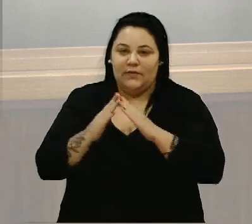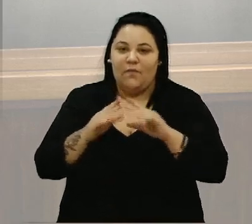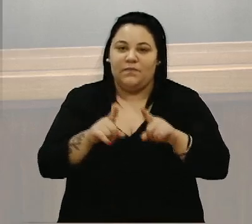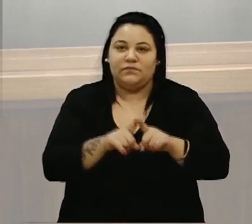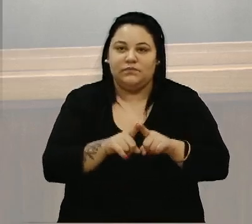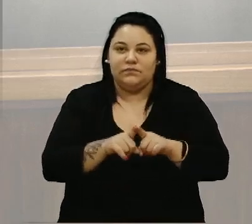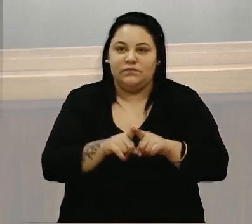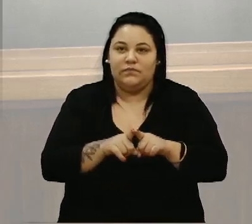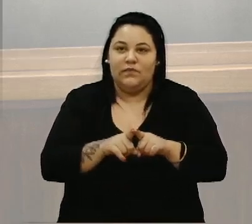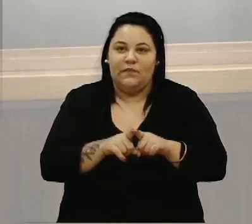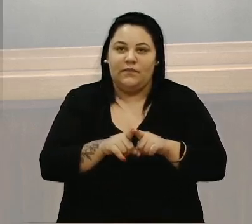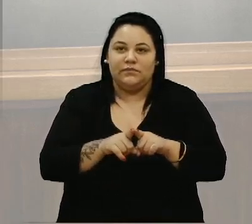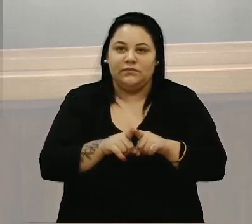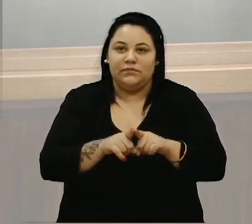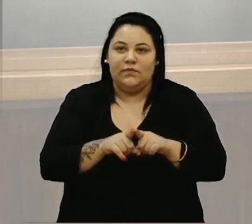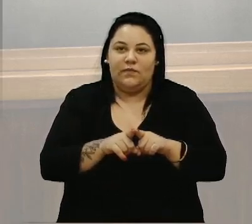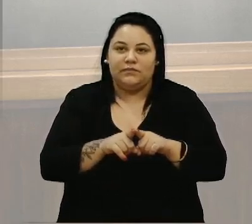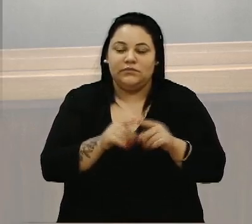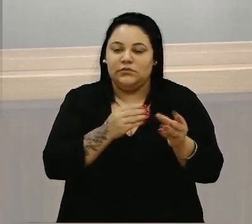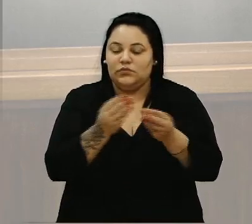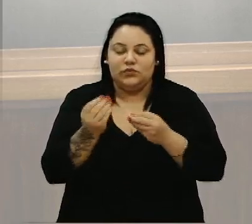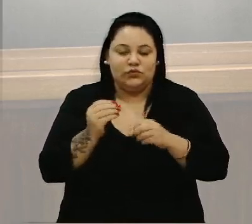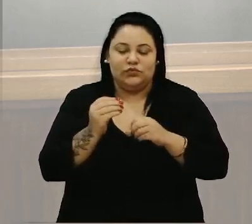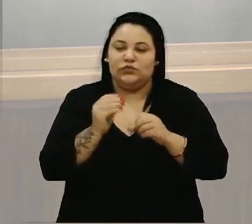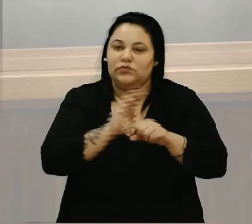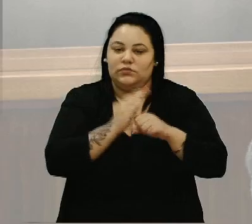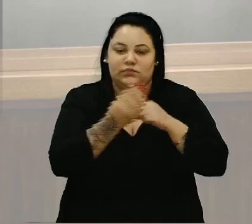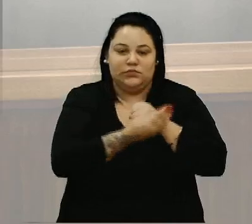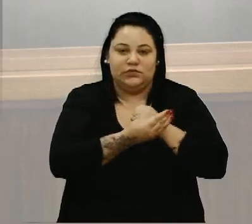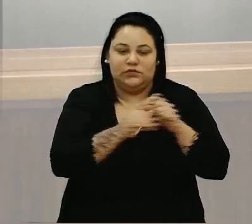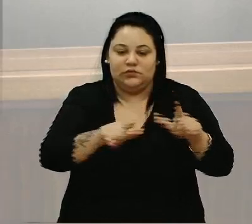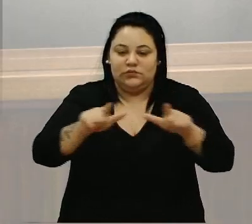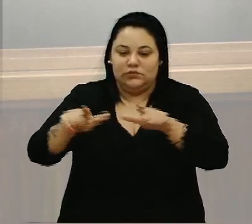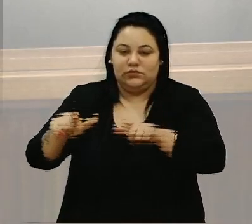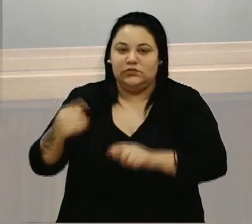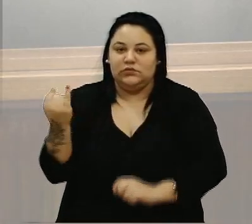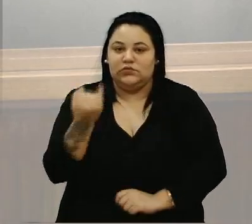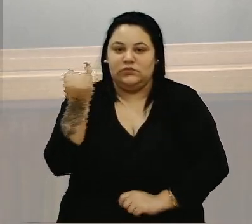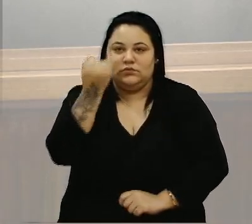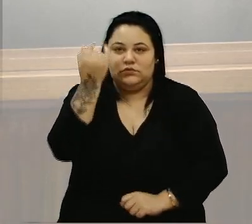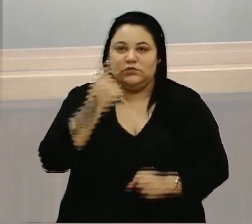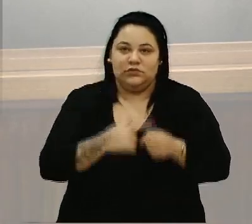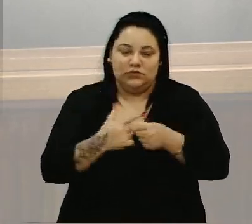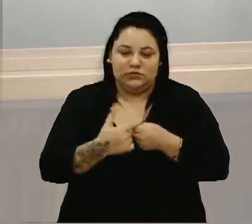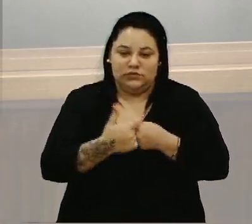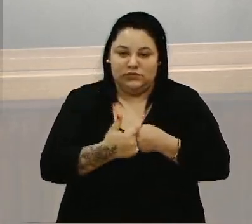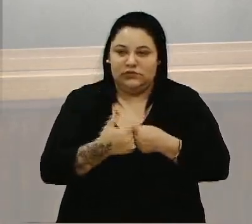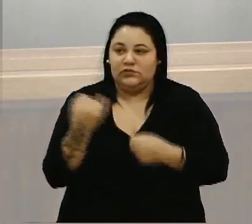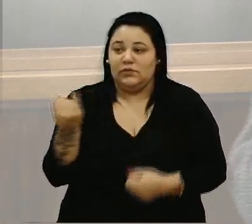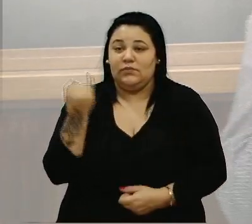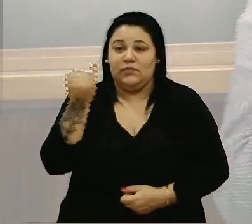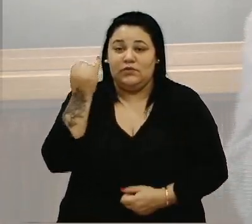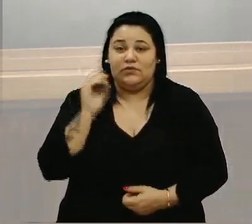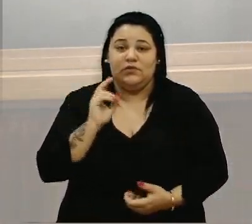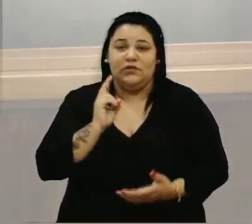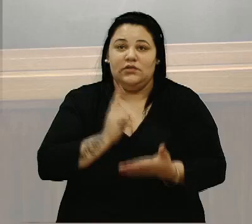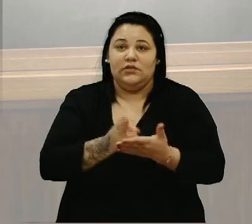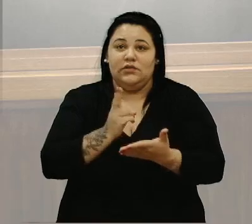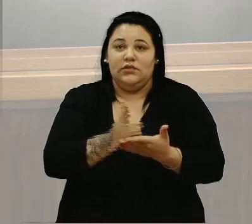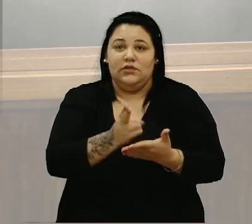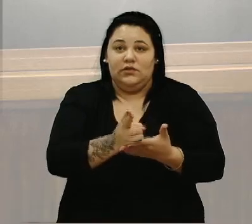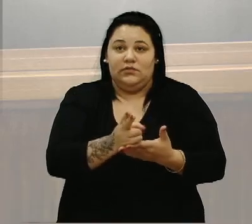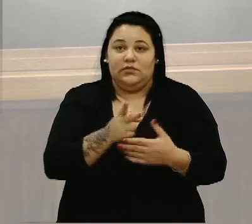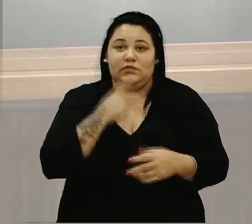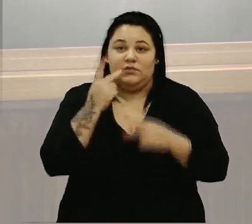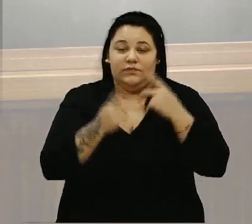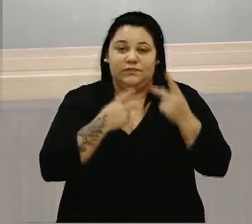em grandes bairros, em locais importantes da nossa cidade, é sempre importante nós pontuarmos que